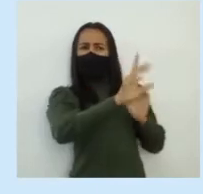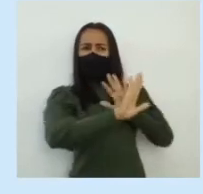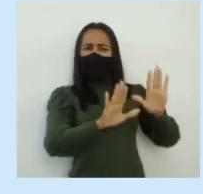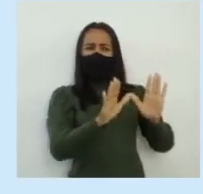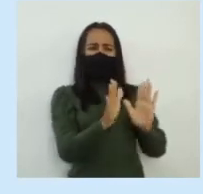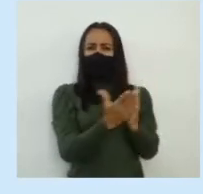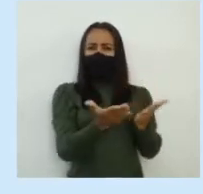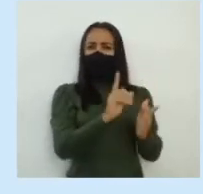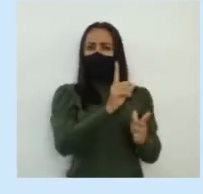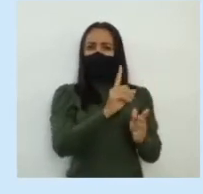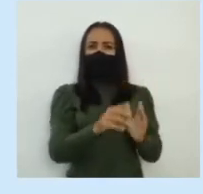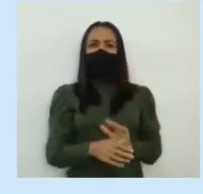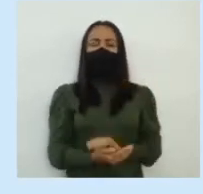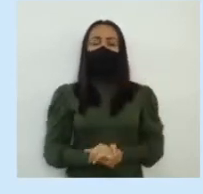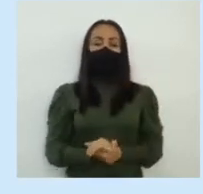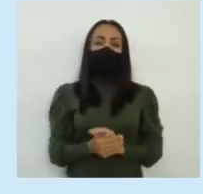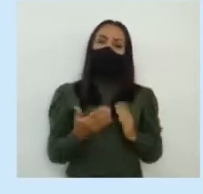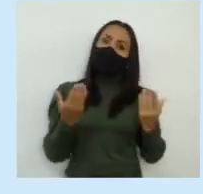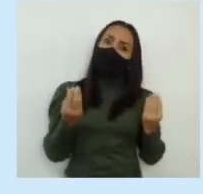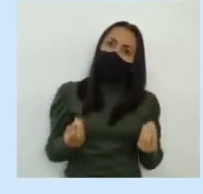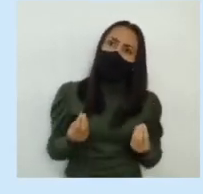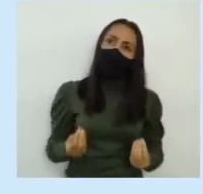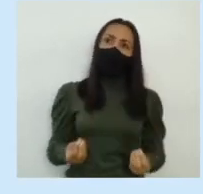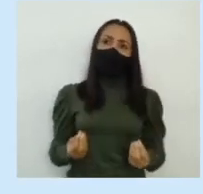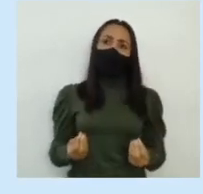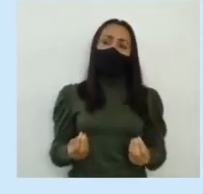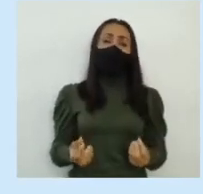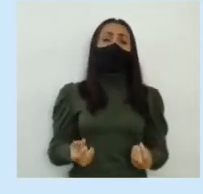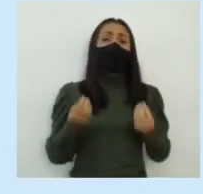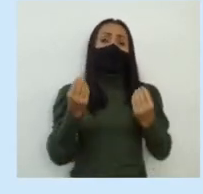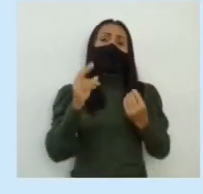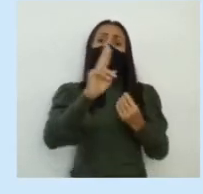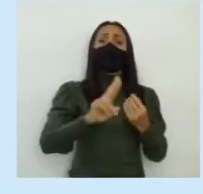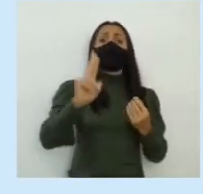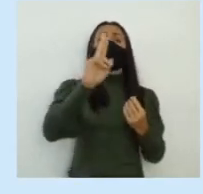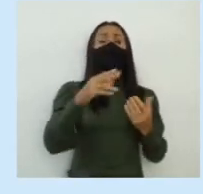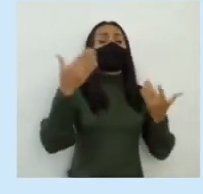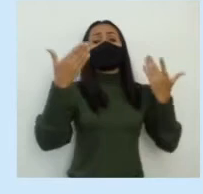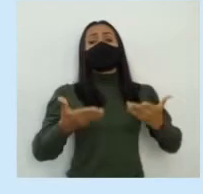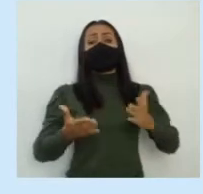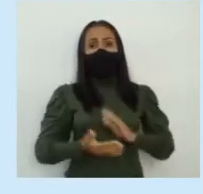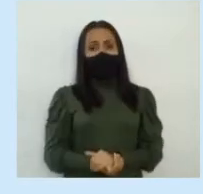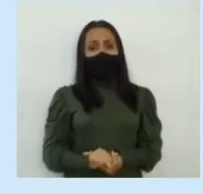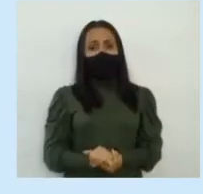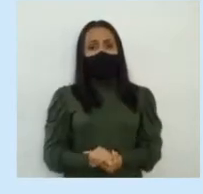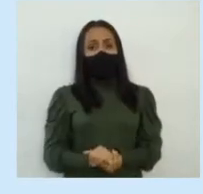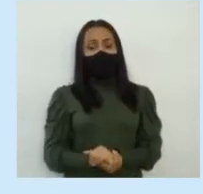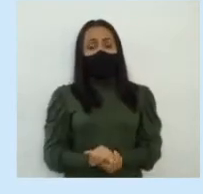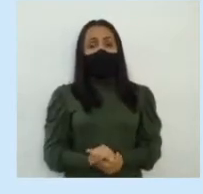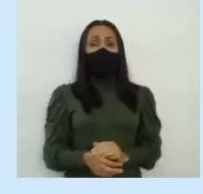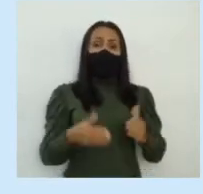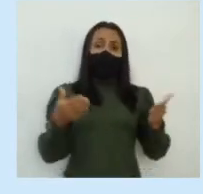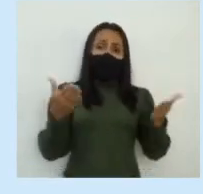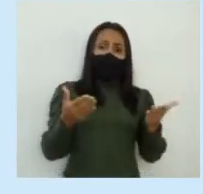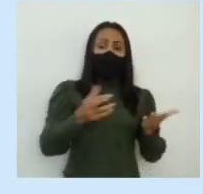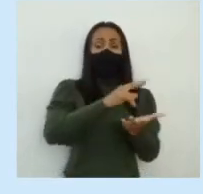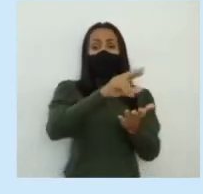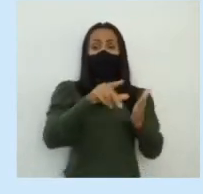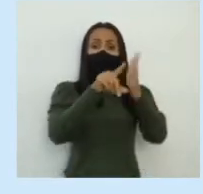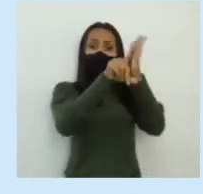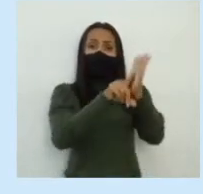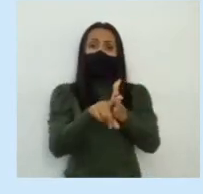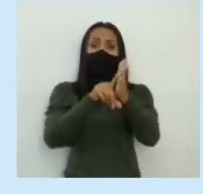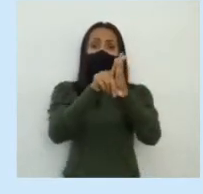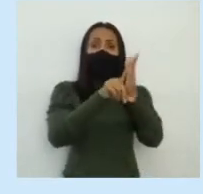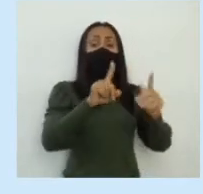está falando. Gente, e aí? Como é que esse usuário fica? Claro que a gente sabe que hoje em dia ele pode fazer diversas pesquisas, mas